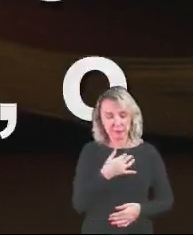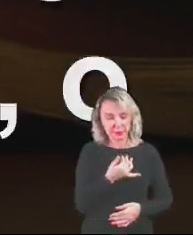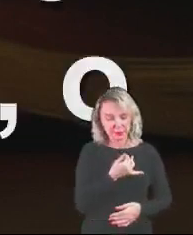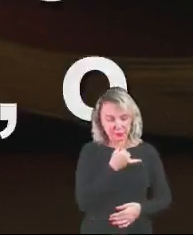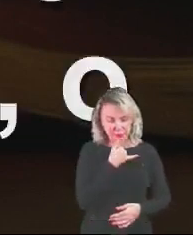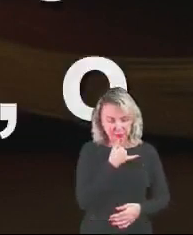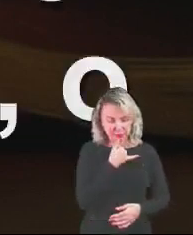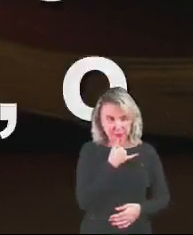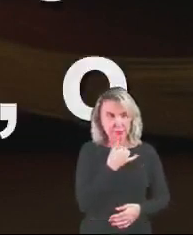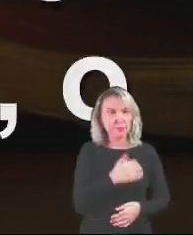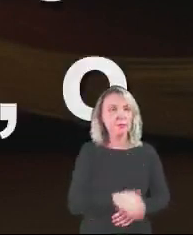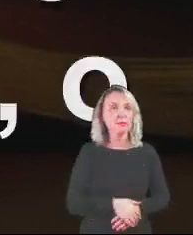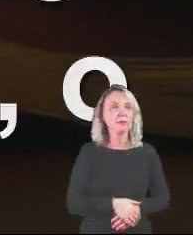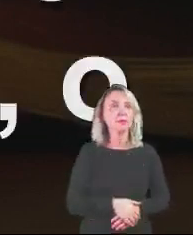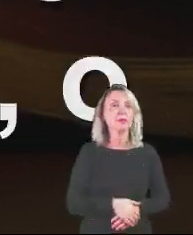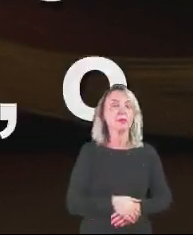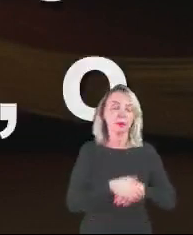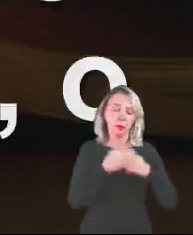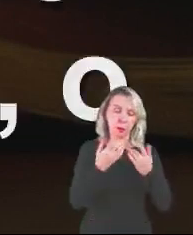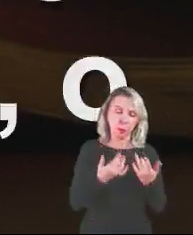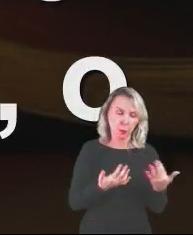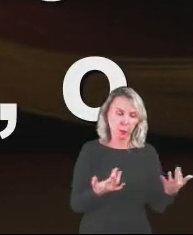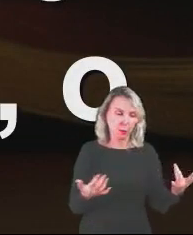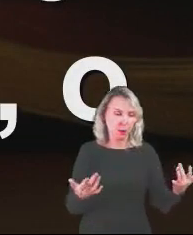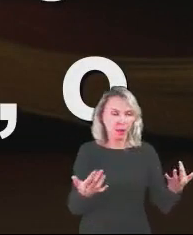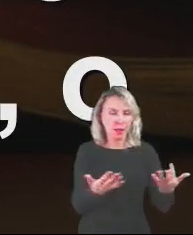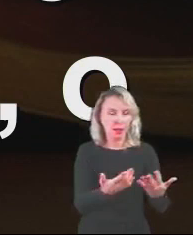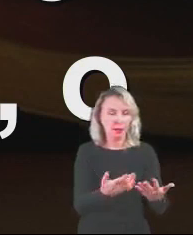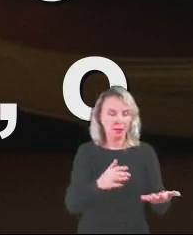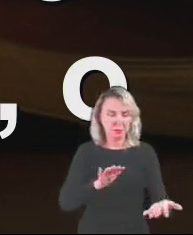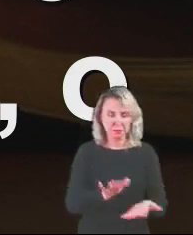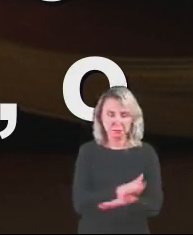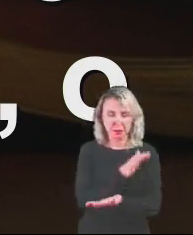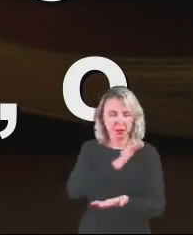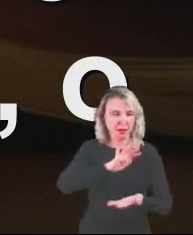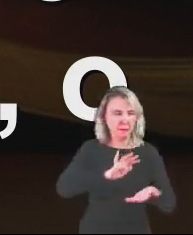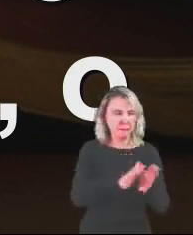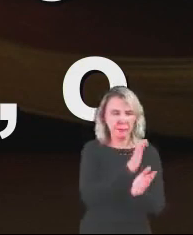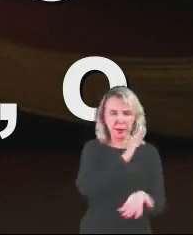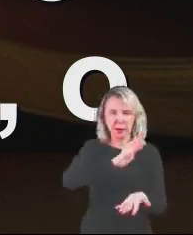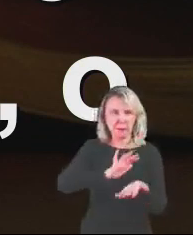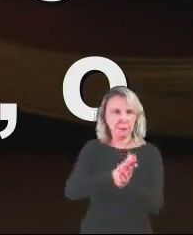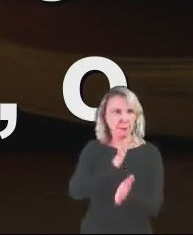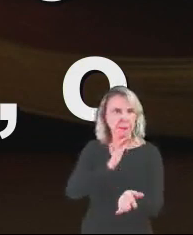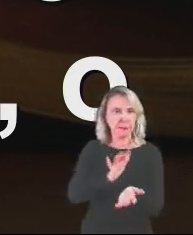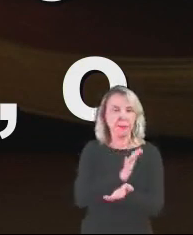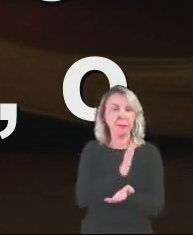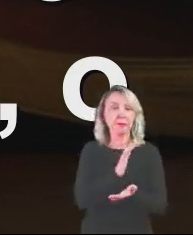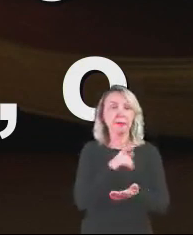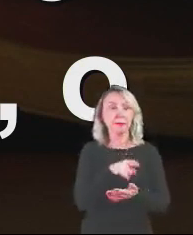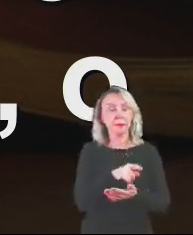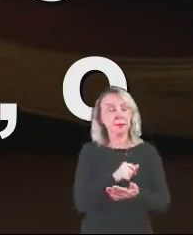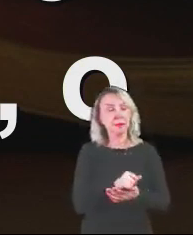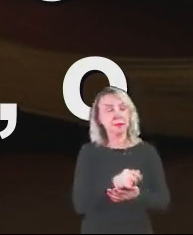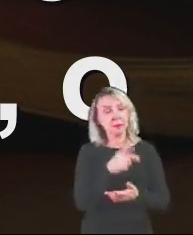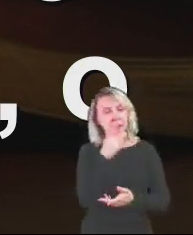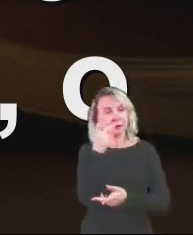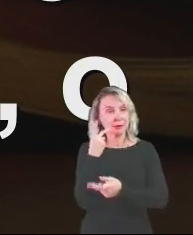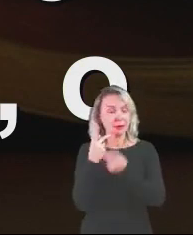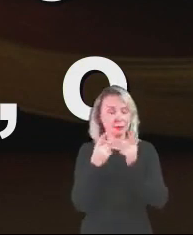O campo está assolado e a terra muito triste, porque o trigo